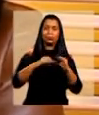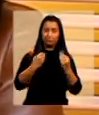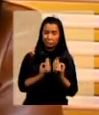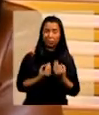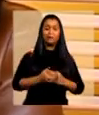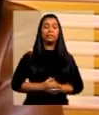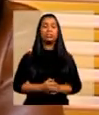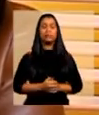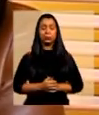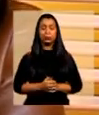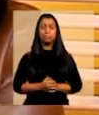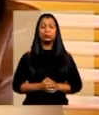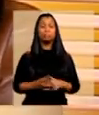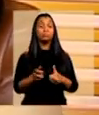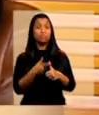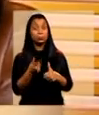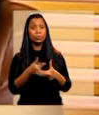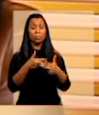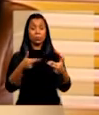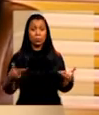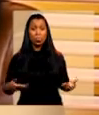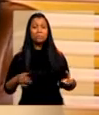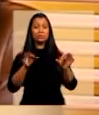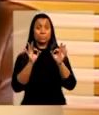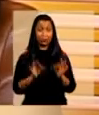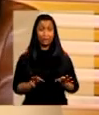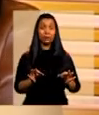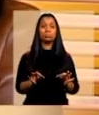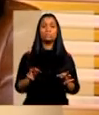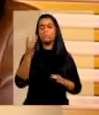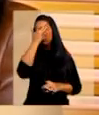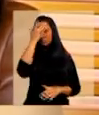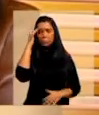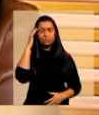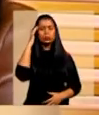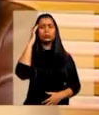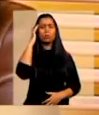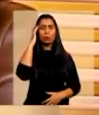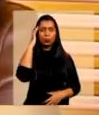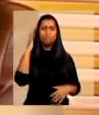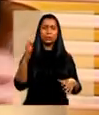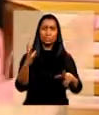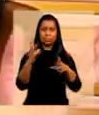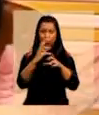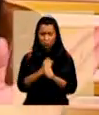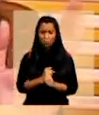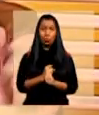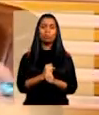nos relacionamentos. Né? Primeiro que tem que ser algo consentido. Então, tem pessoas que eles juntam as